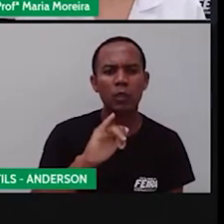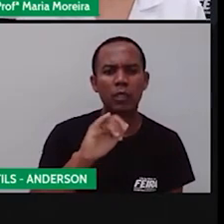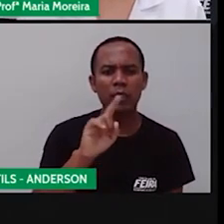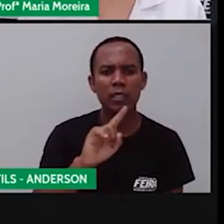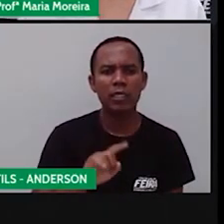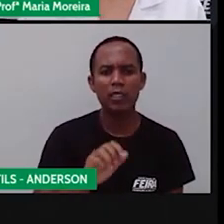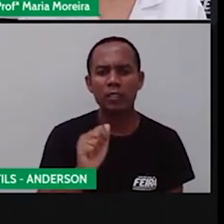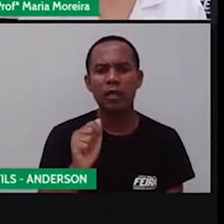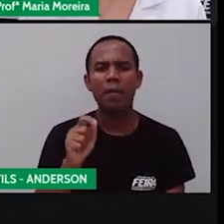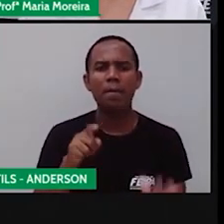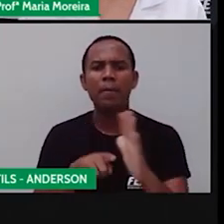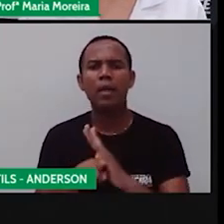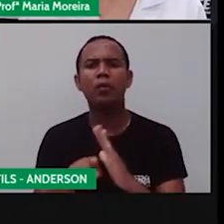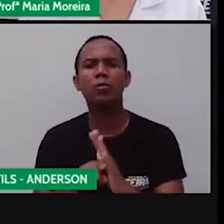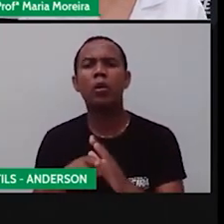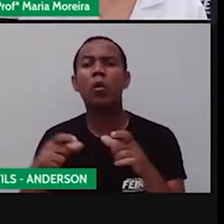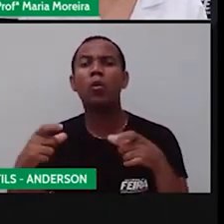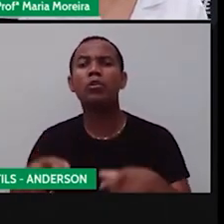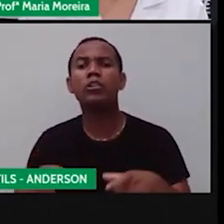meu caderno de desenho?